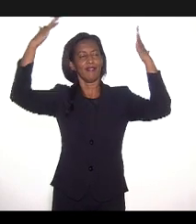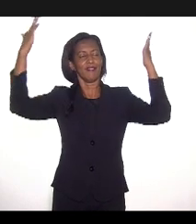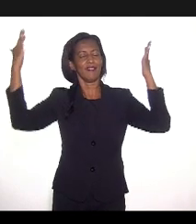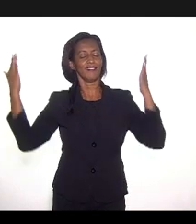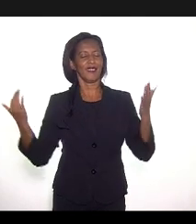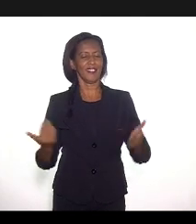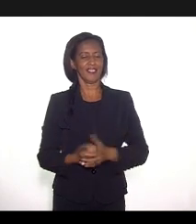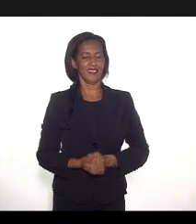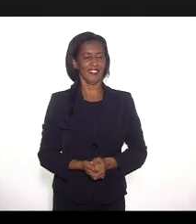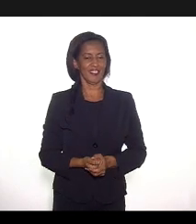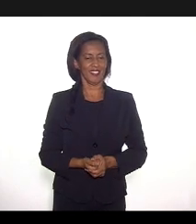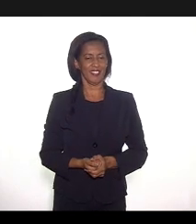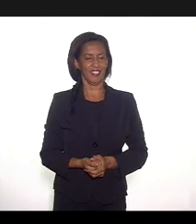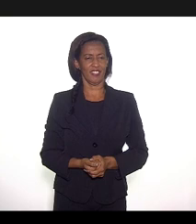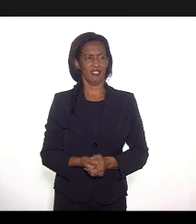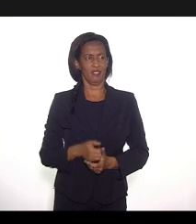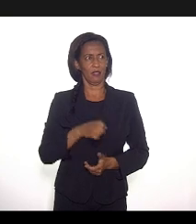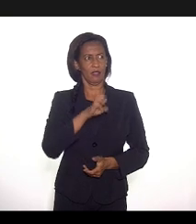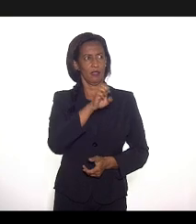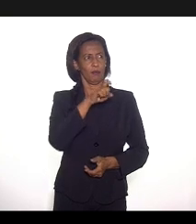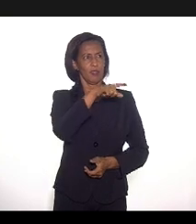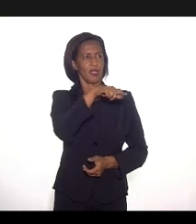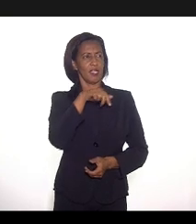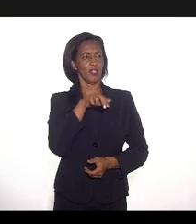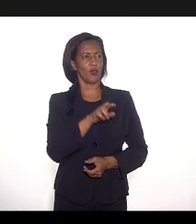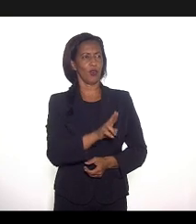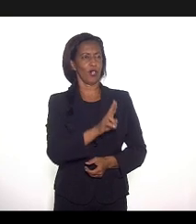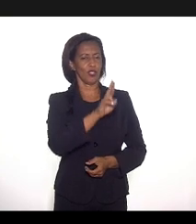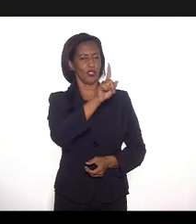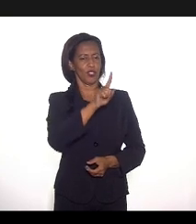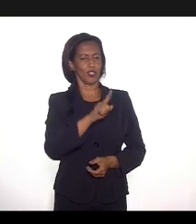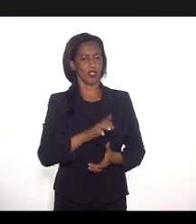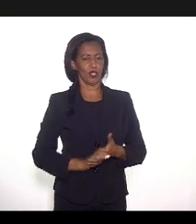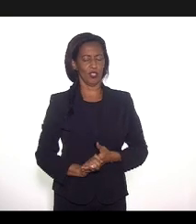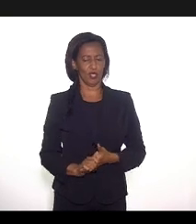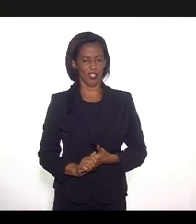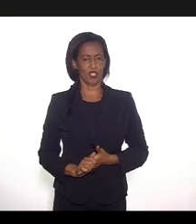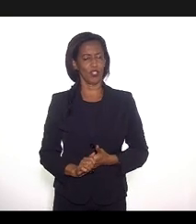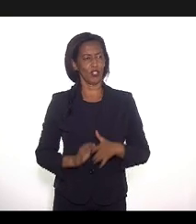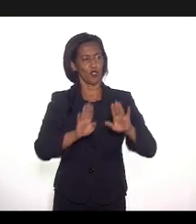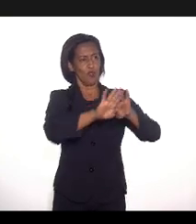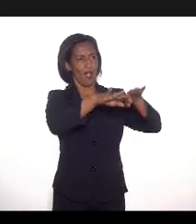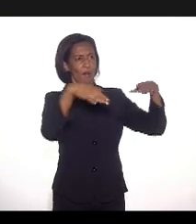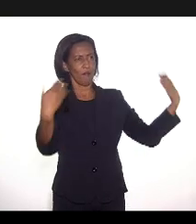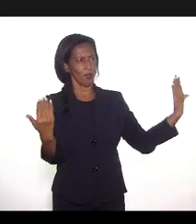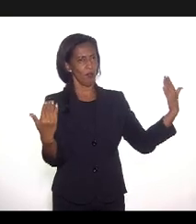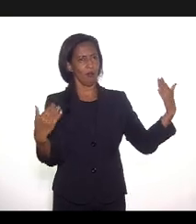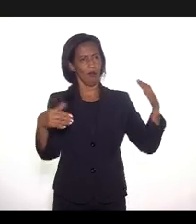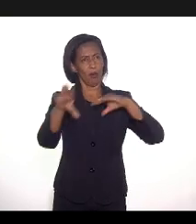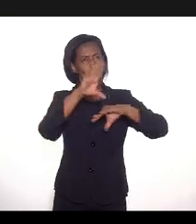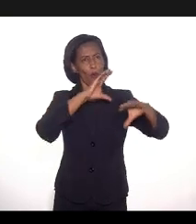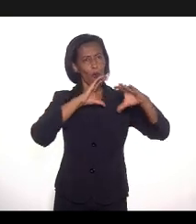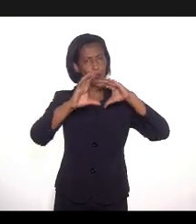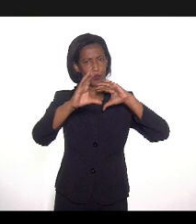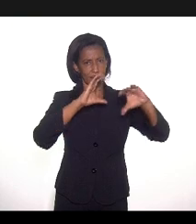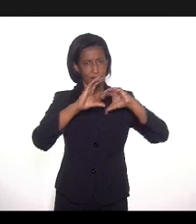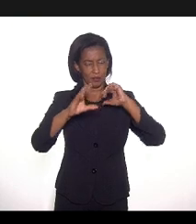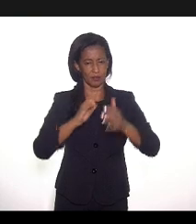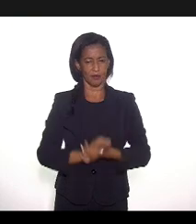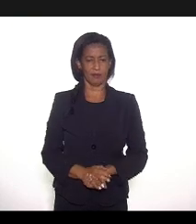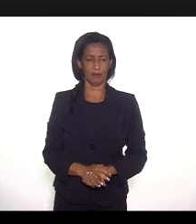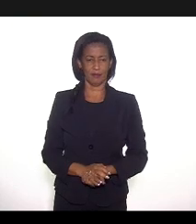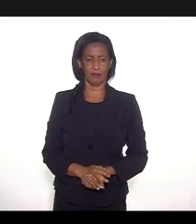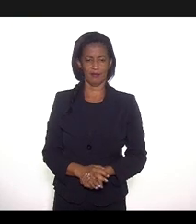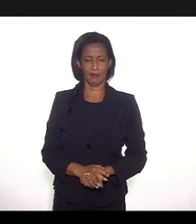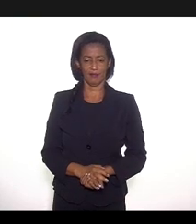Dois, Exu abriu as porteiras para que a gente pudesse se comunicar. Três,